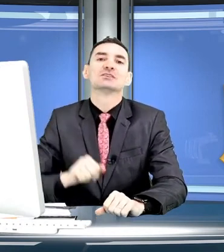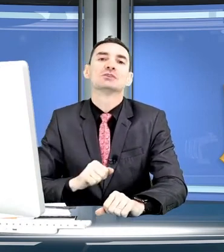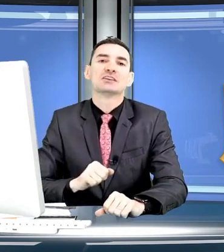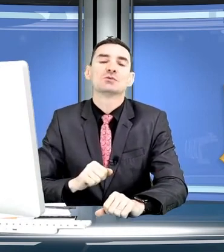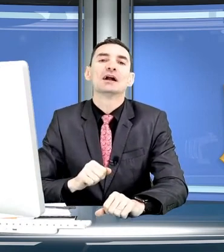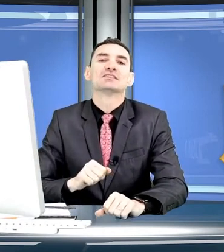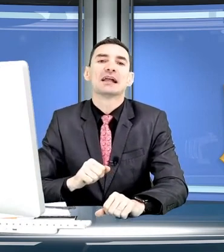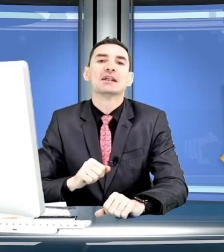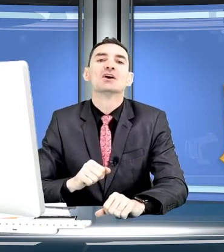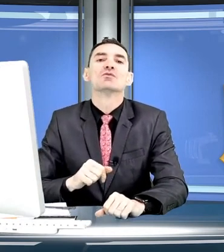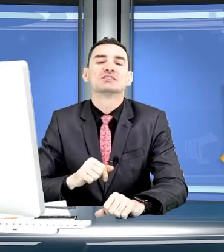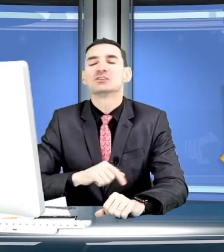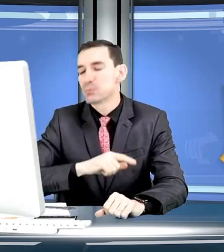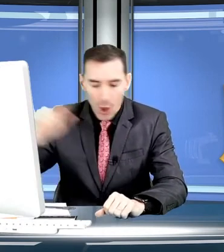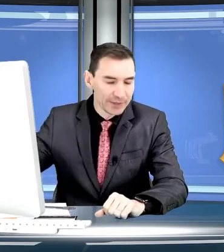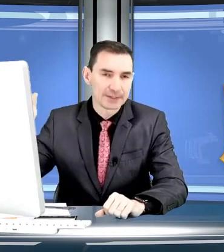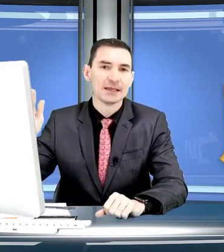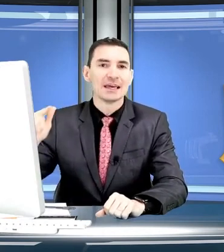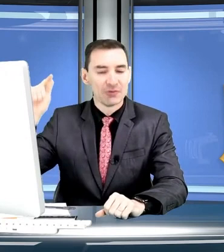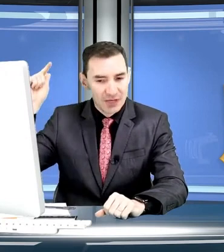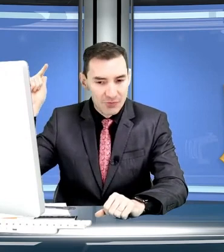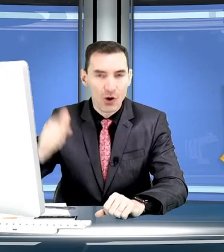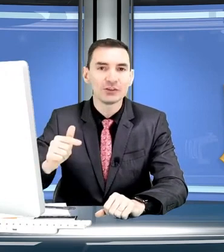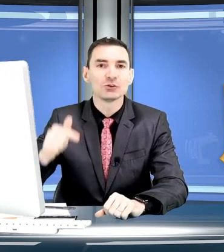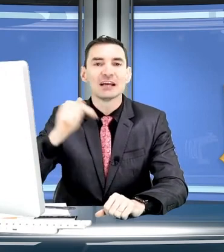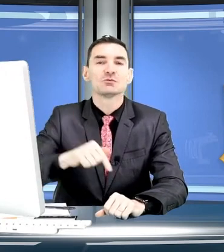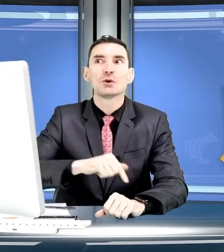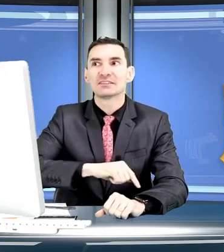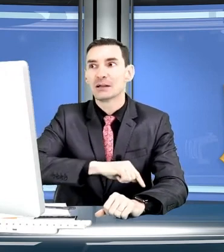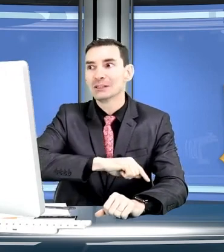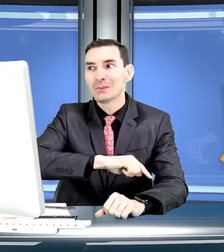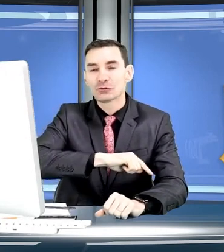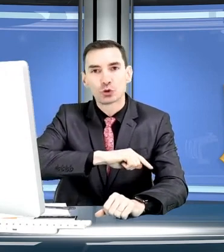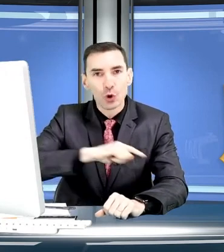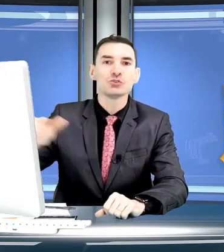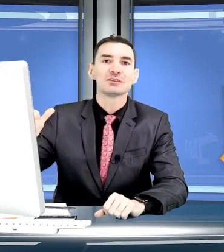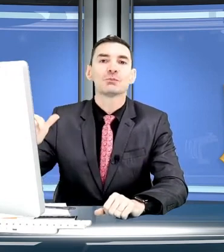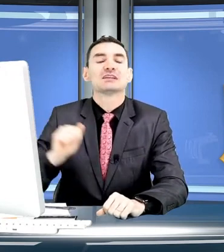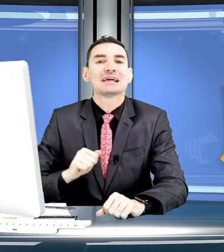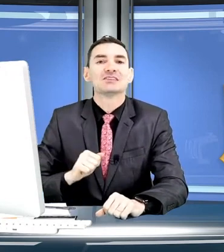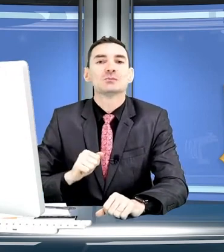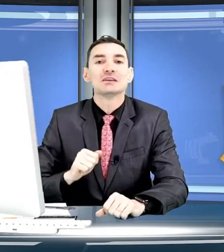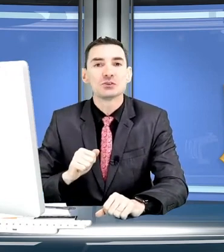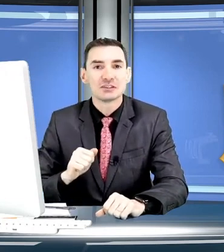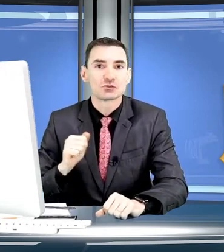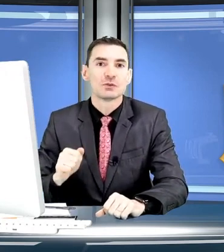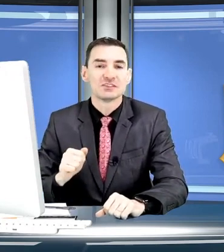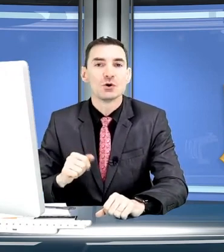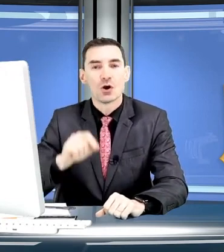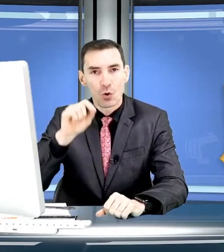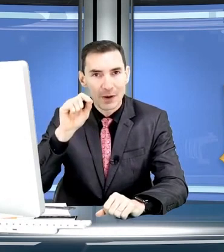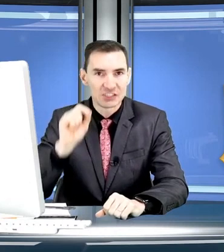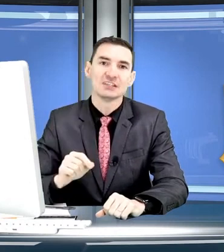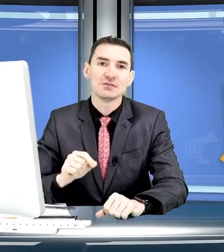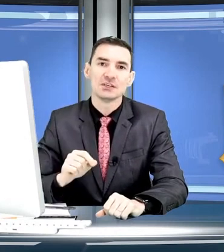que aconteceu no 14º salário, você explode. Reviravolta no 14º salário, manda para todos os aposentados e pensionistas do